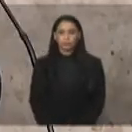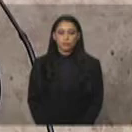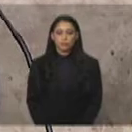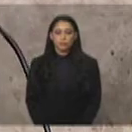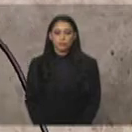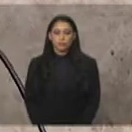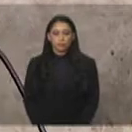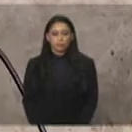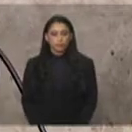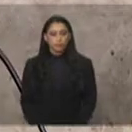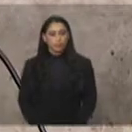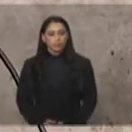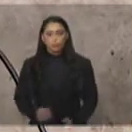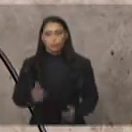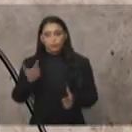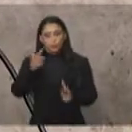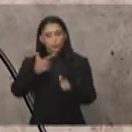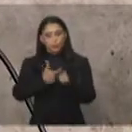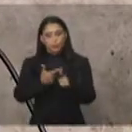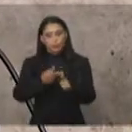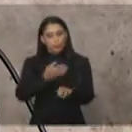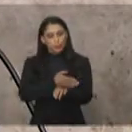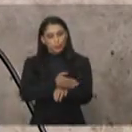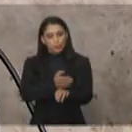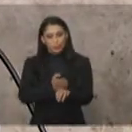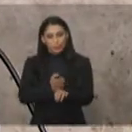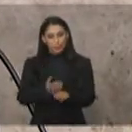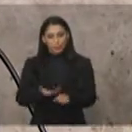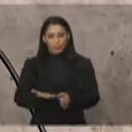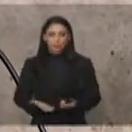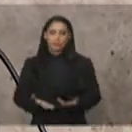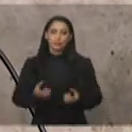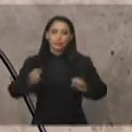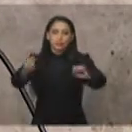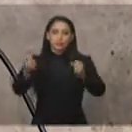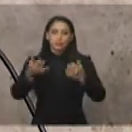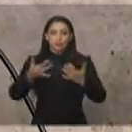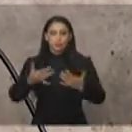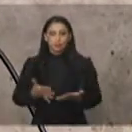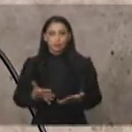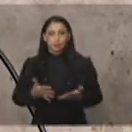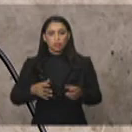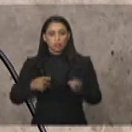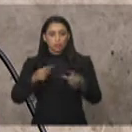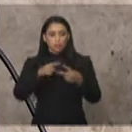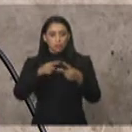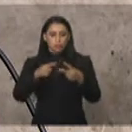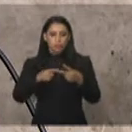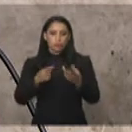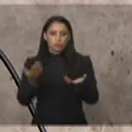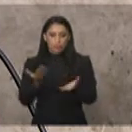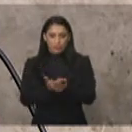Excesso é justificado, doutor Biano, porque Vossa Excelência está se pronunciando sobre duas ações.